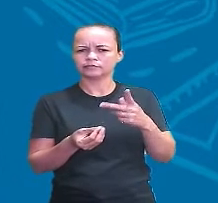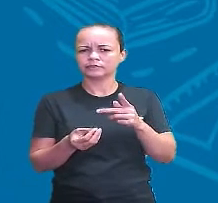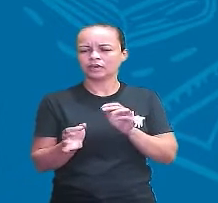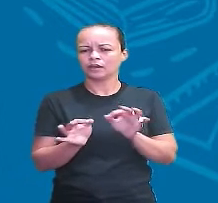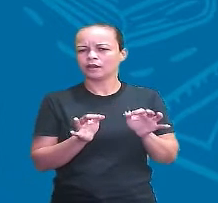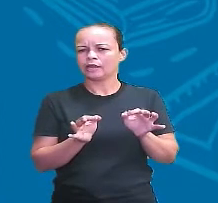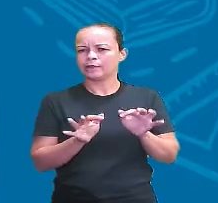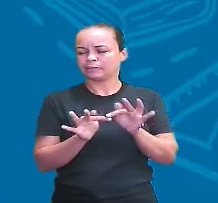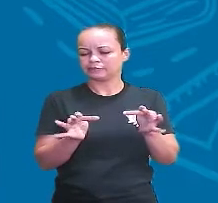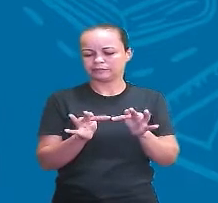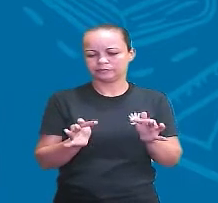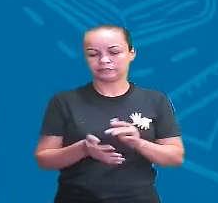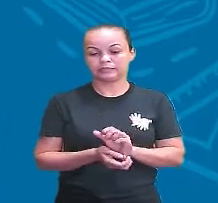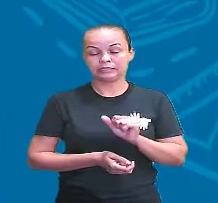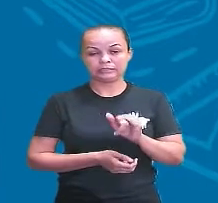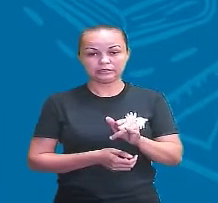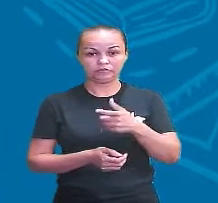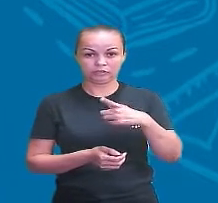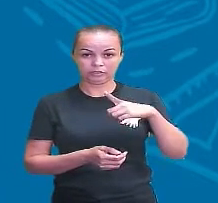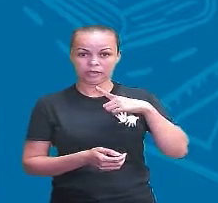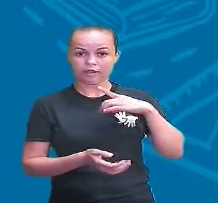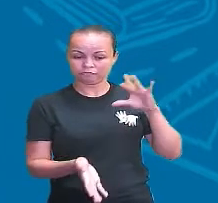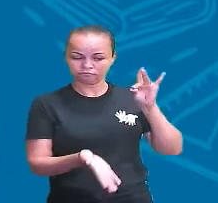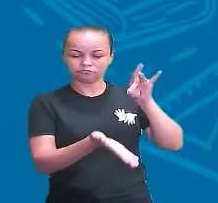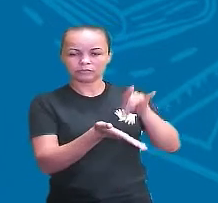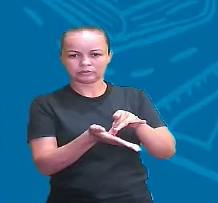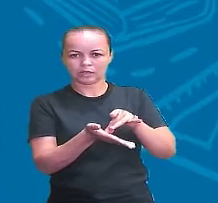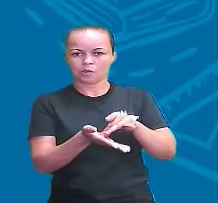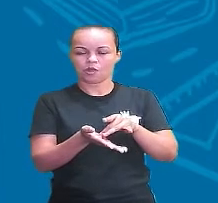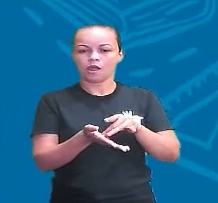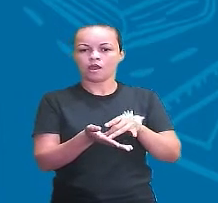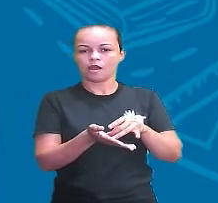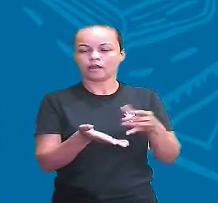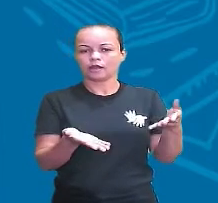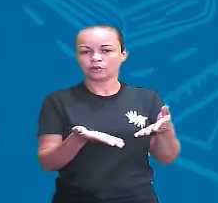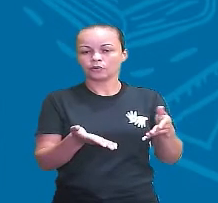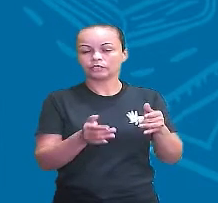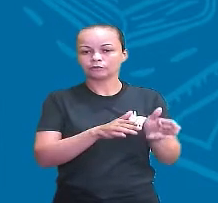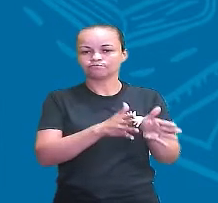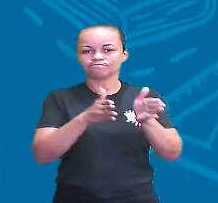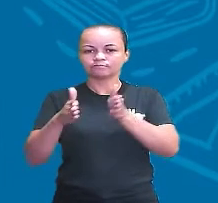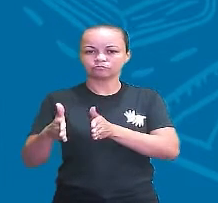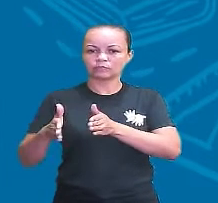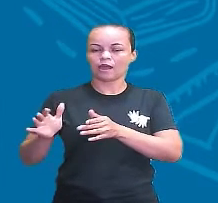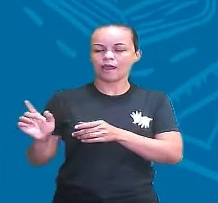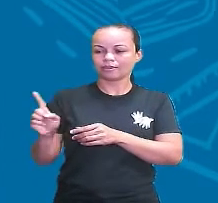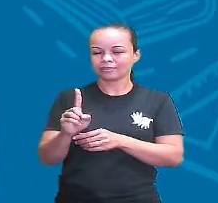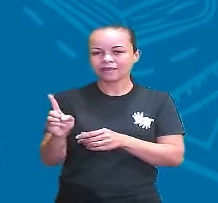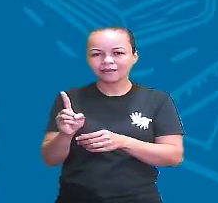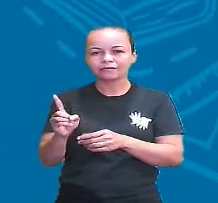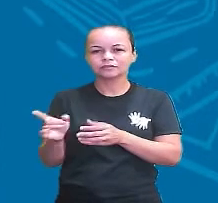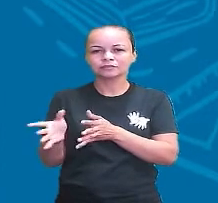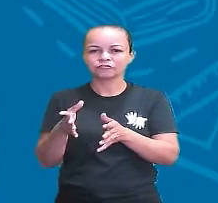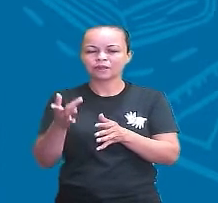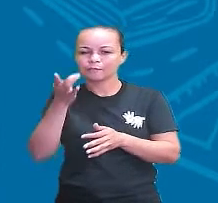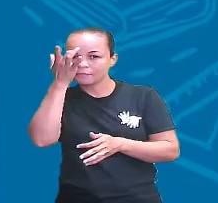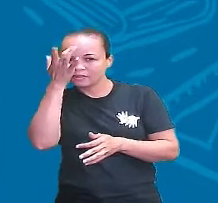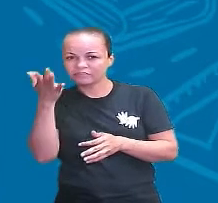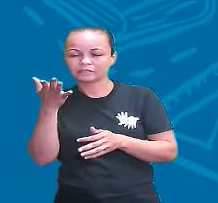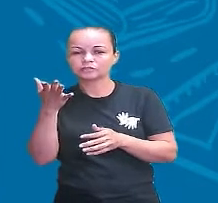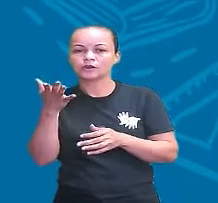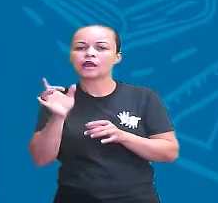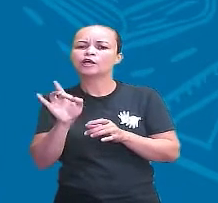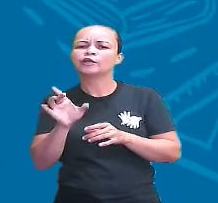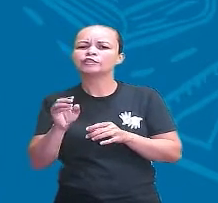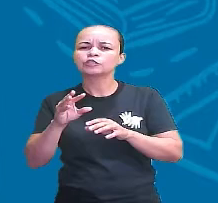você garantiu a sua afirmação, a negação ela vai ficar bem fácil. Por quê? É só acrescentar o